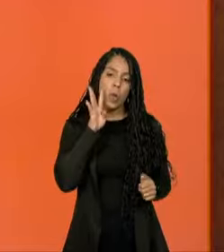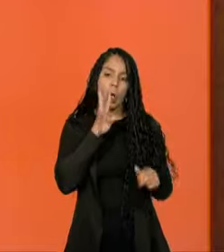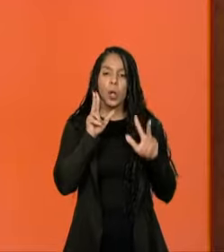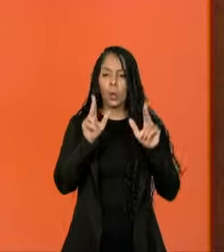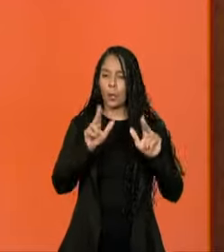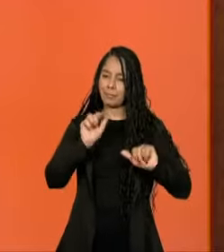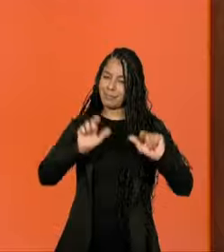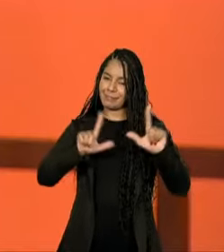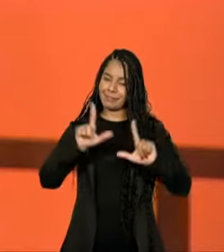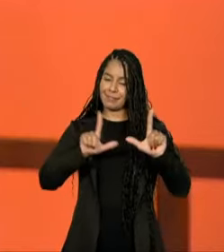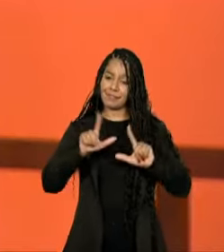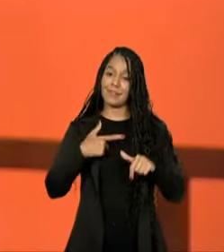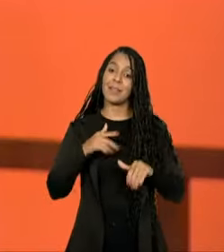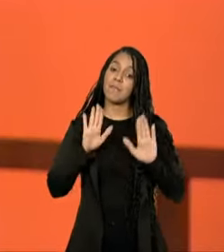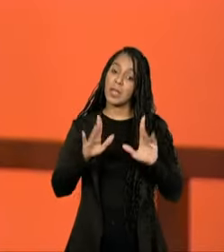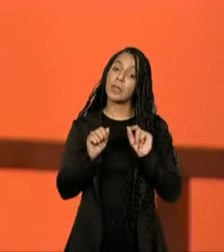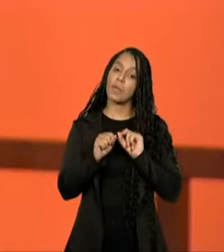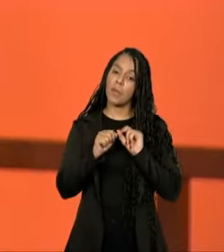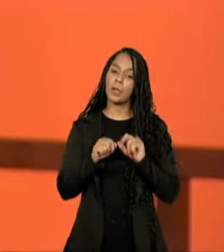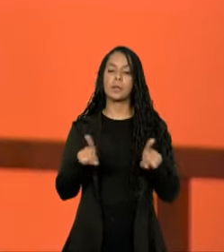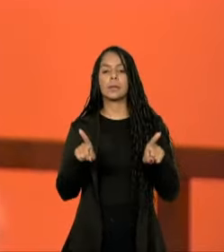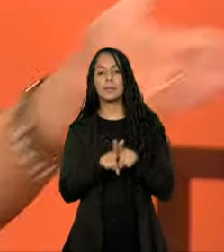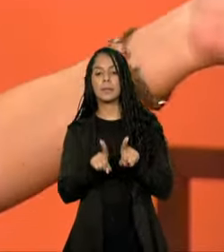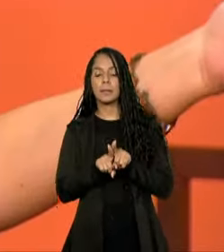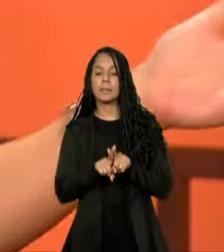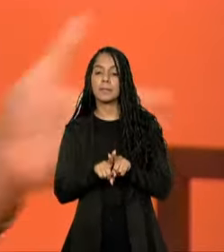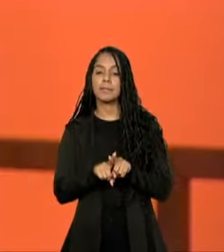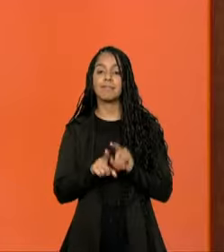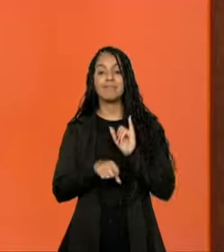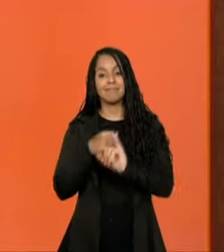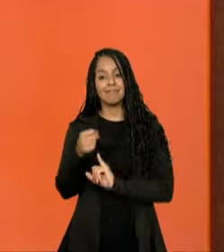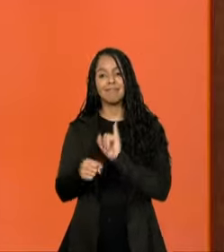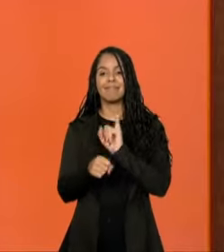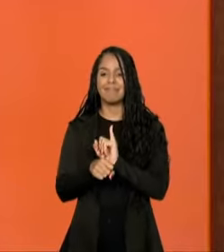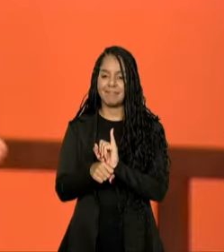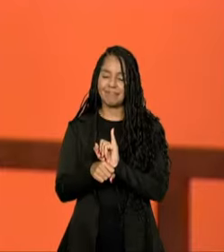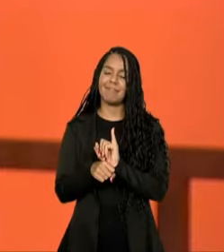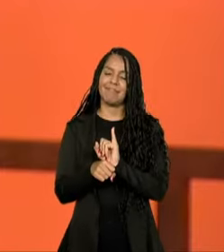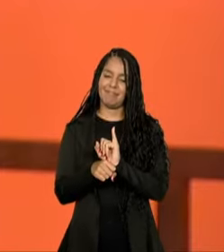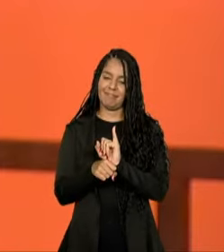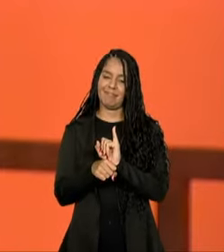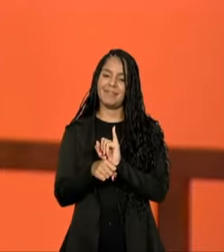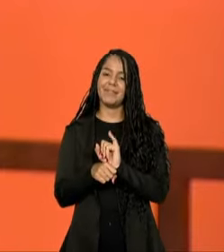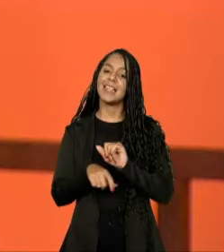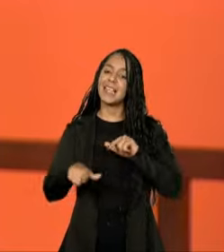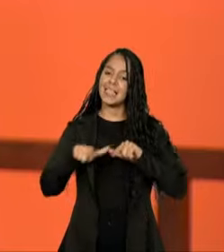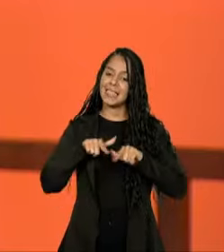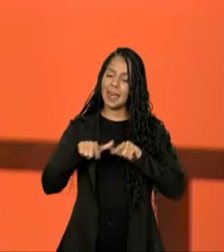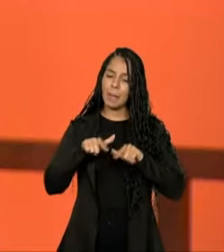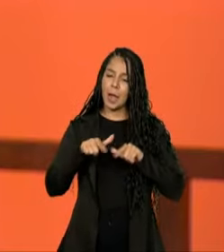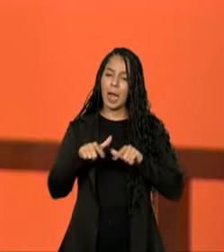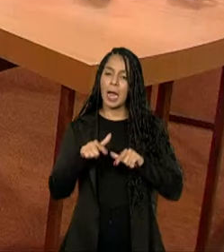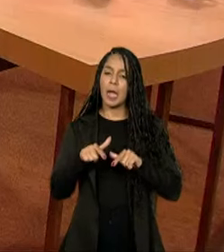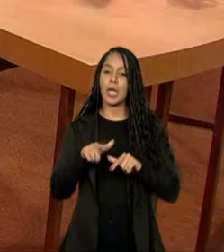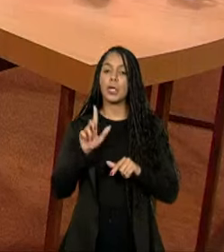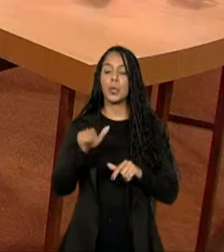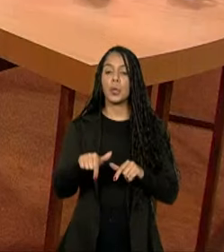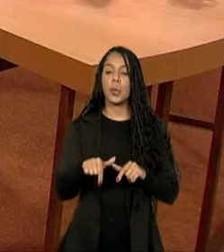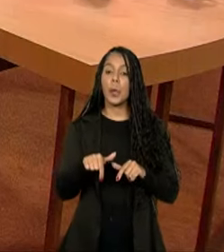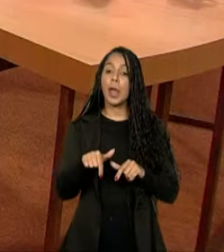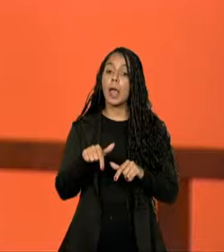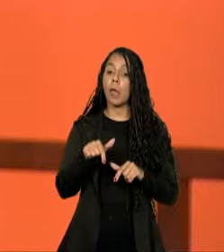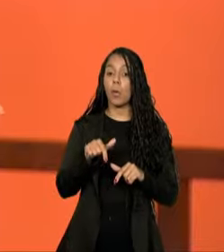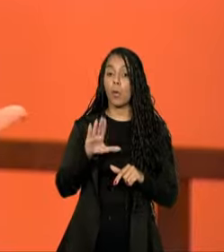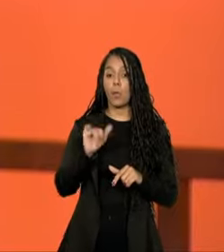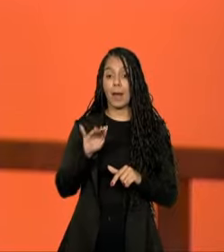na televisão, que às vezes... Mas eu faço também a internet, né? Eu também trabalho para um canal de YouTube. E